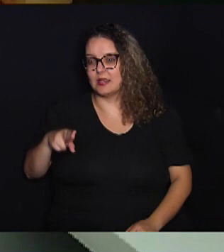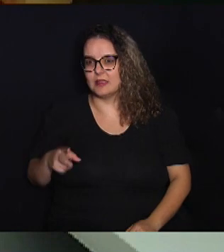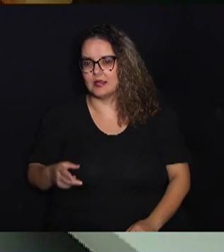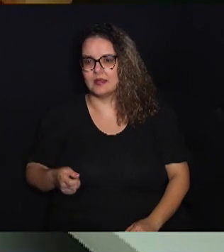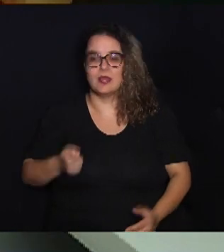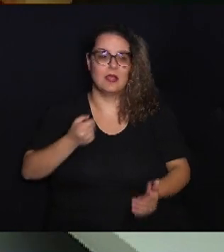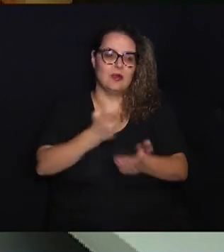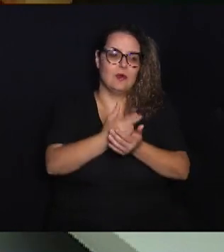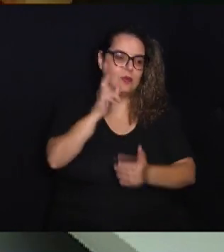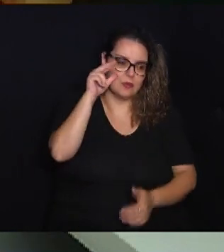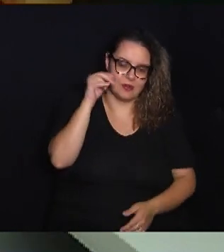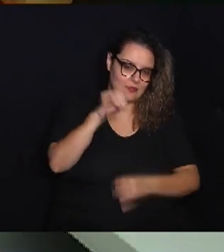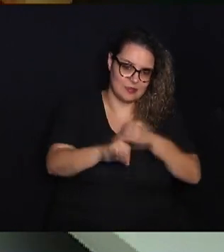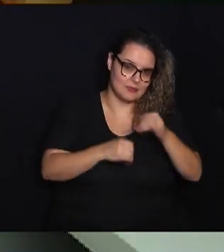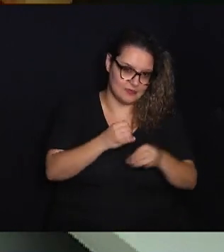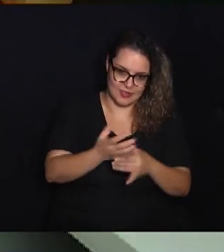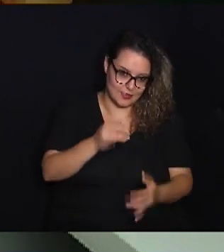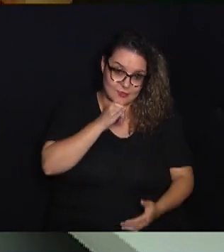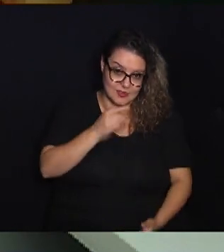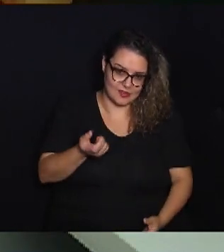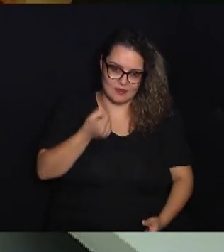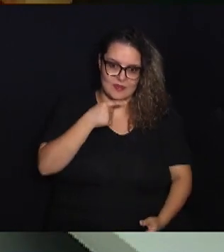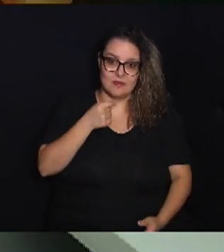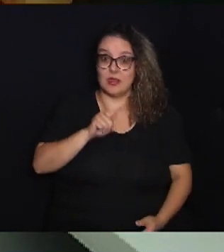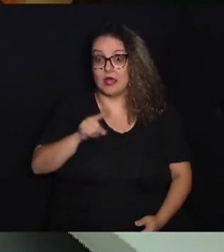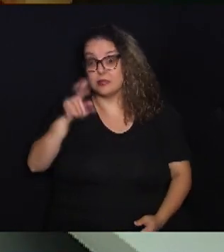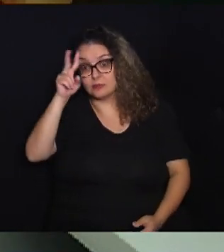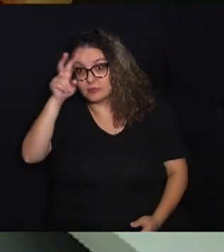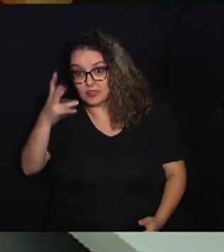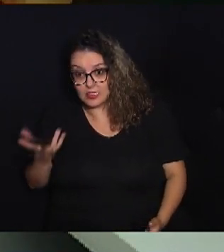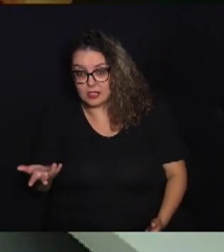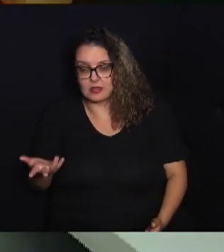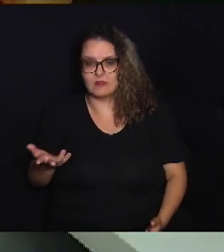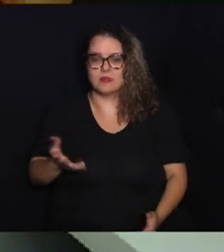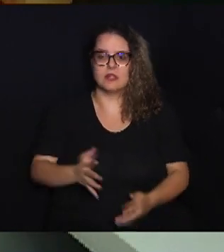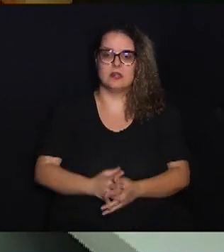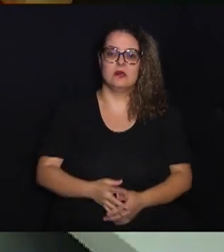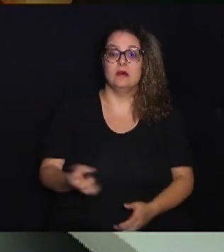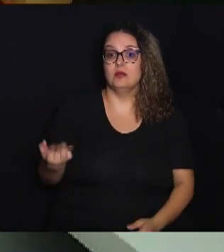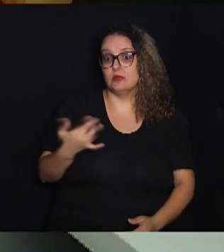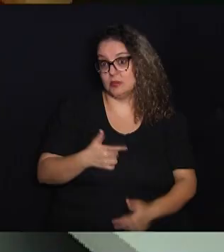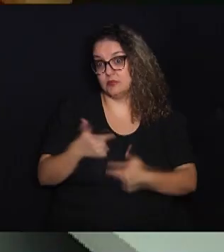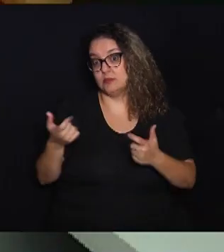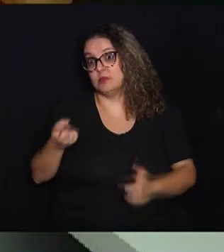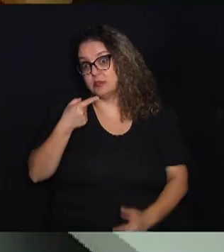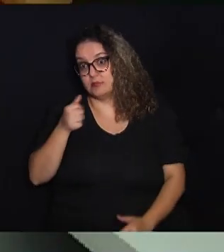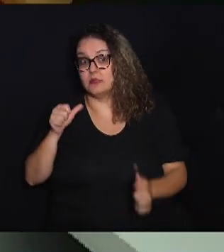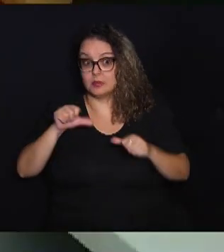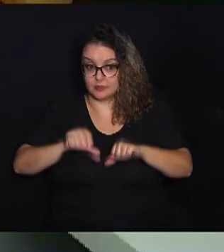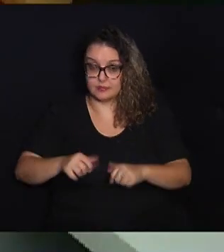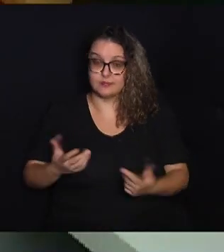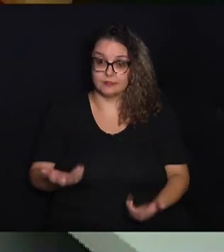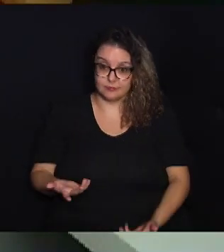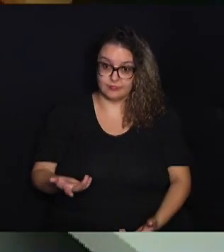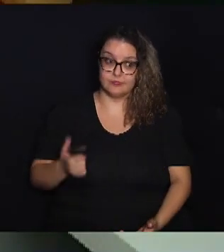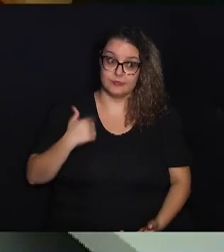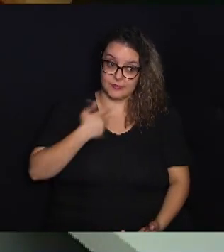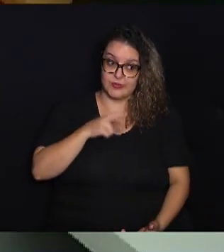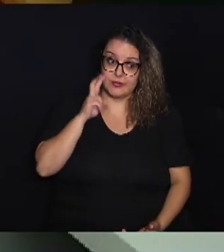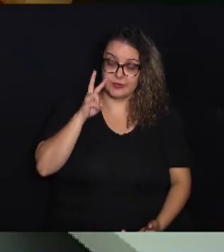na internet, né? Então, daí você não lembra. E quanto maior a dose, pior. Então, a gente está pegando casos,